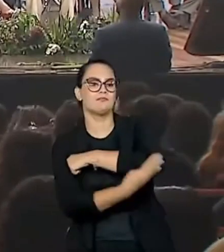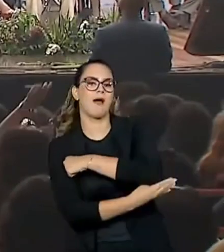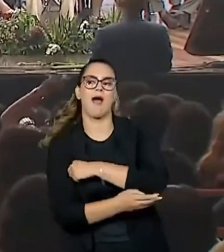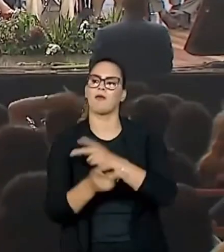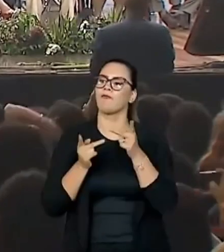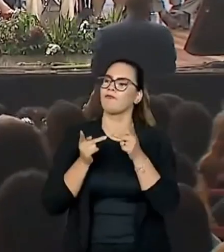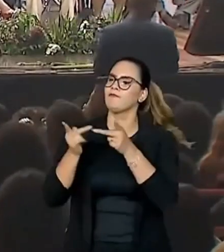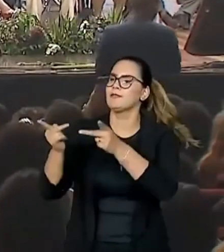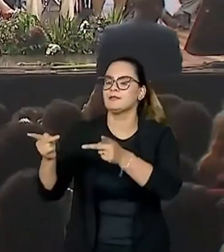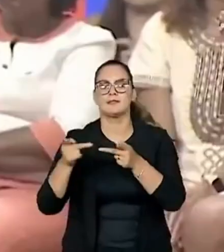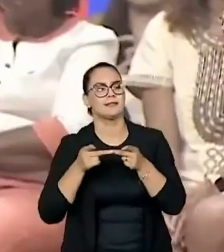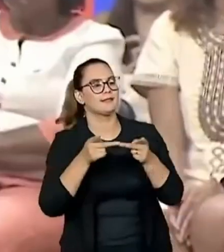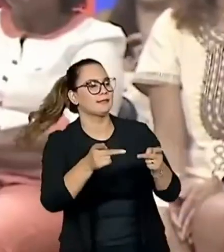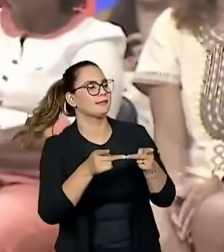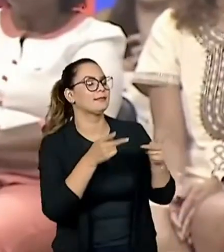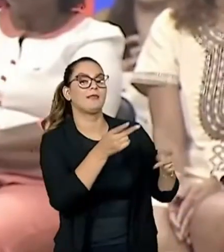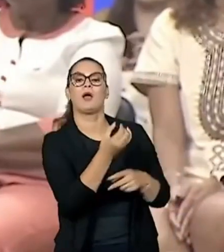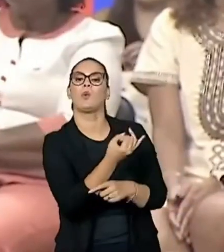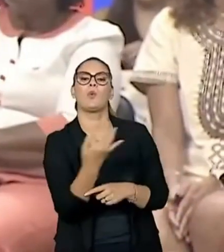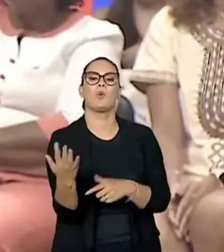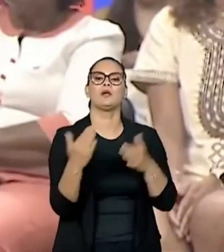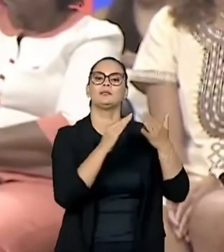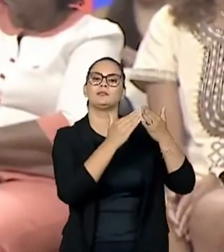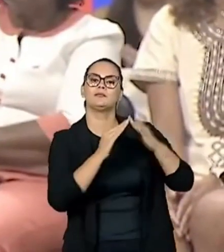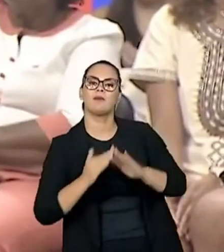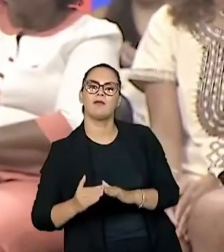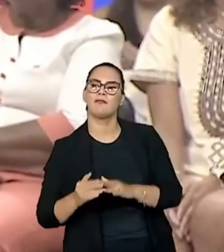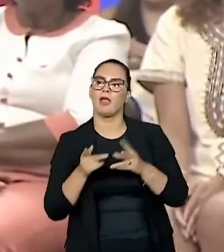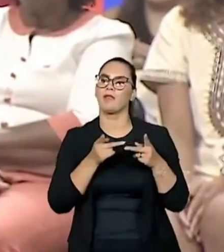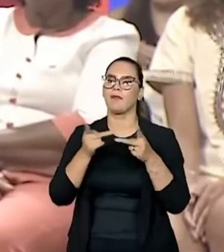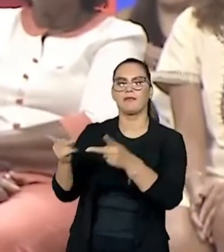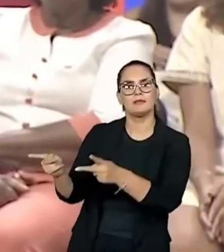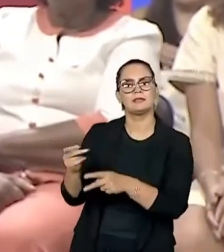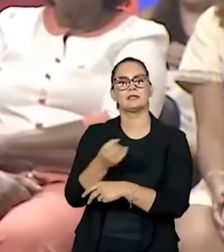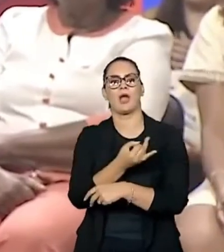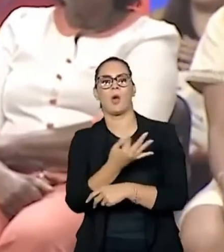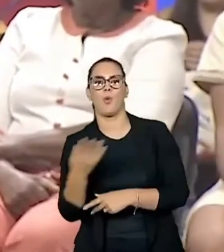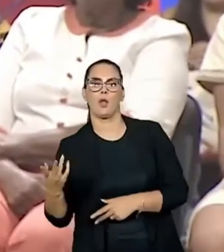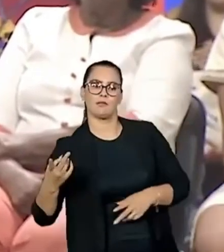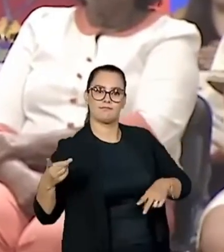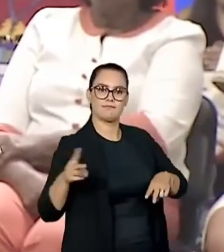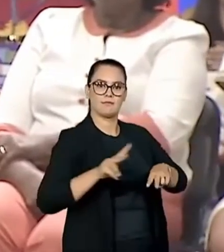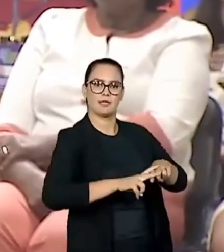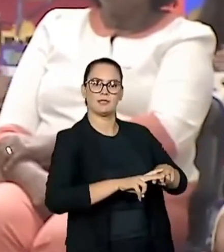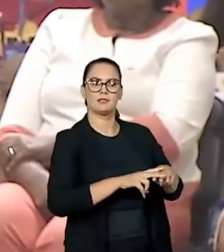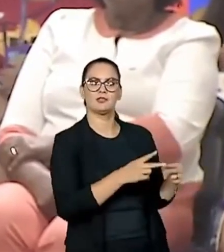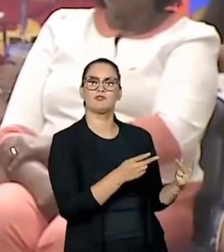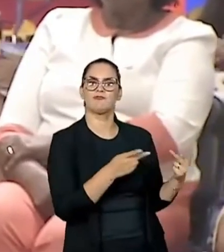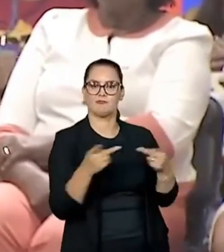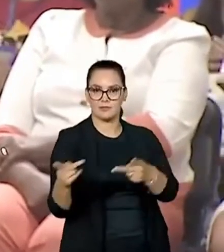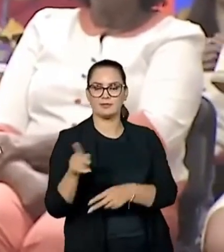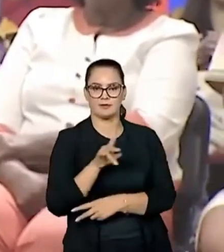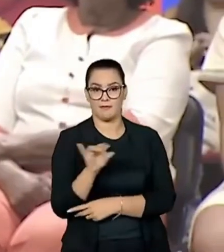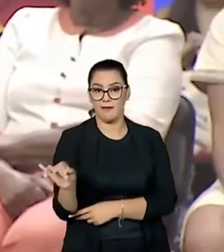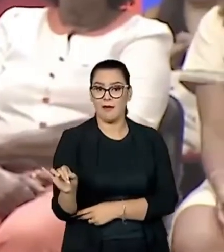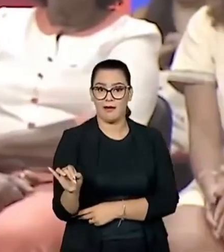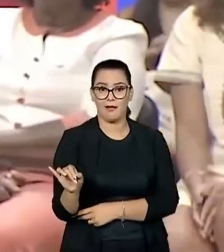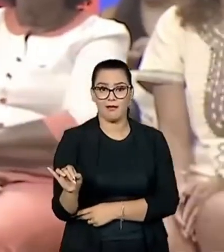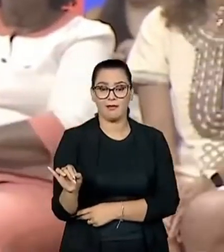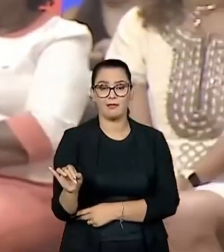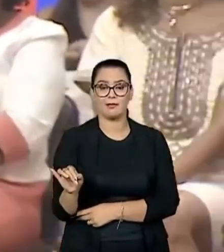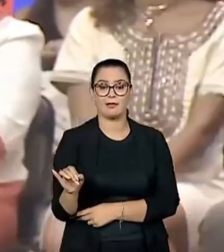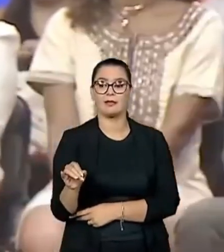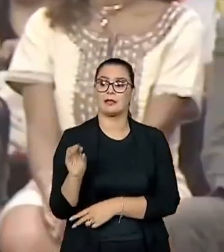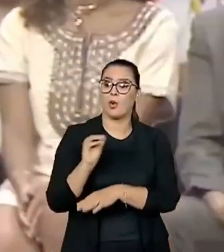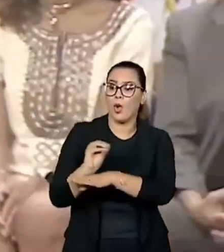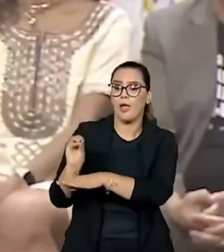vai visitar? Quantas favelas a gente vai visitar? Quantos presídios a gente vai visitar? Como é que a gente